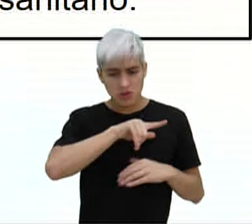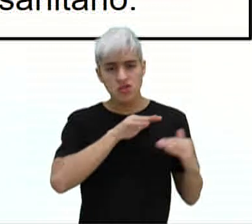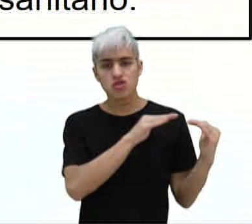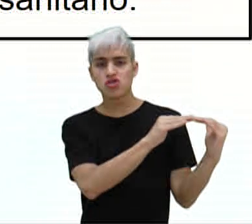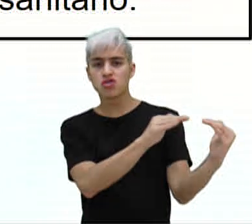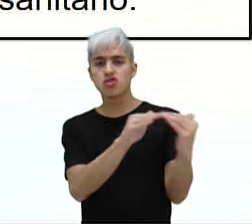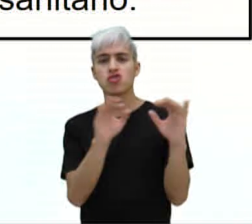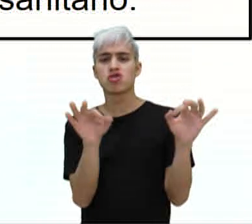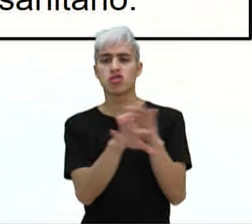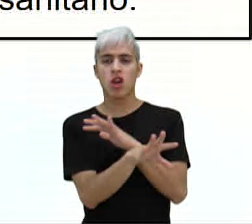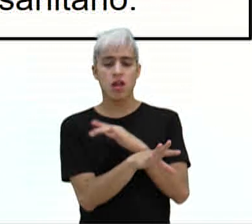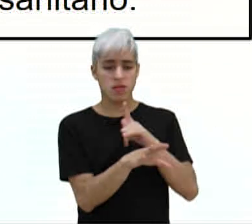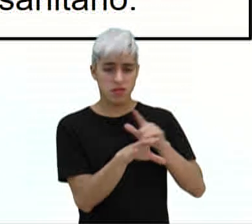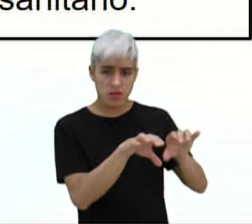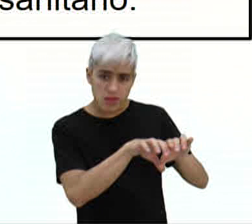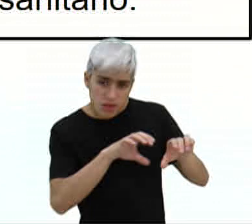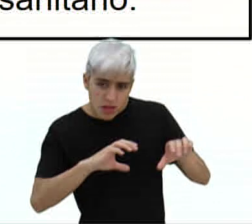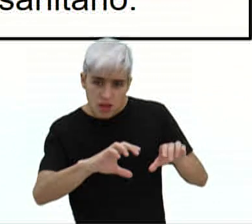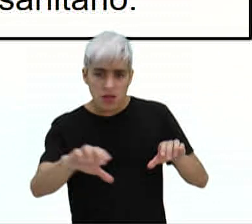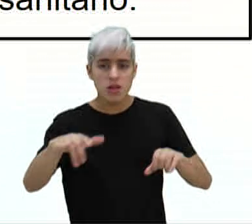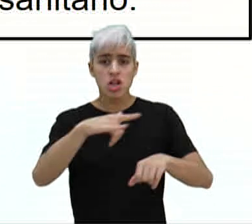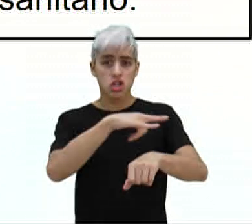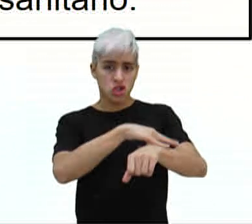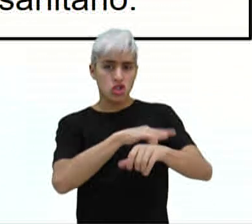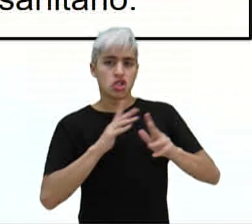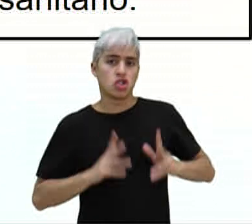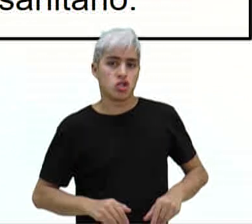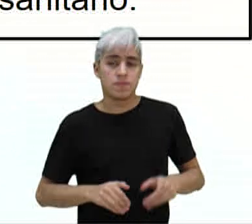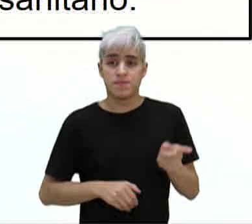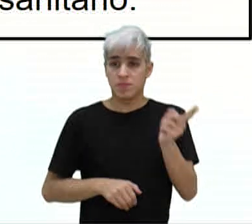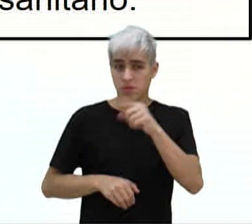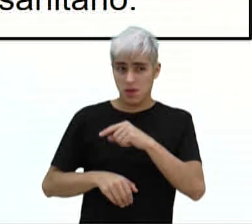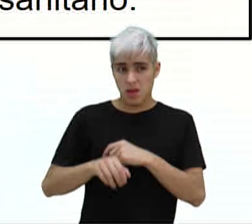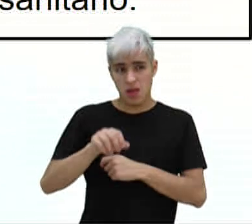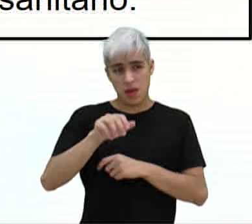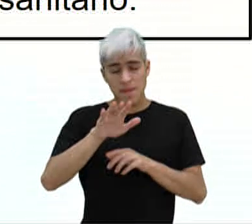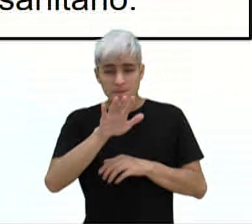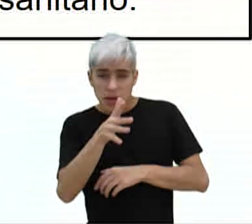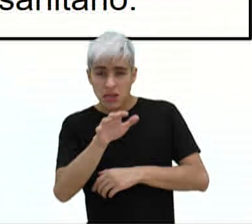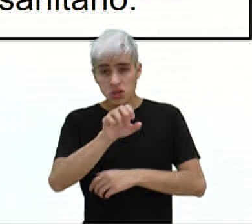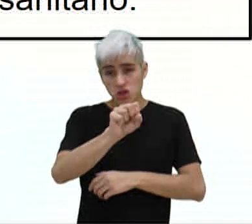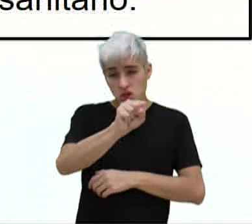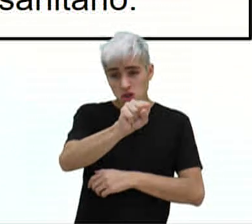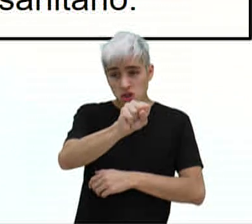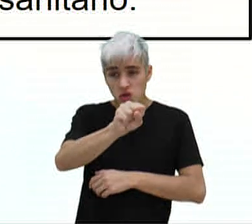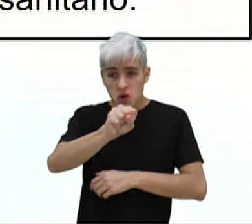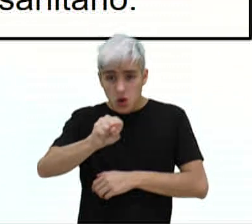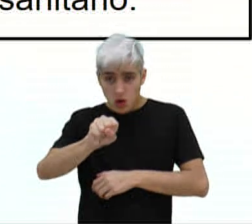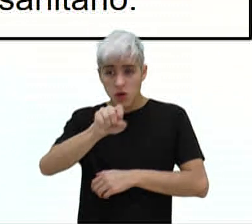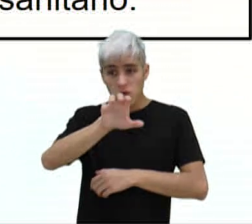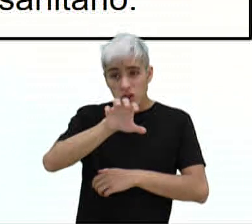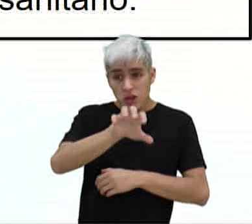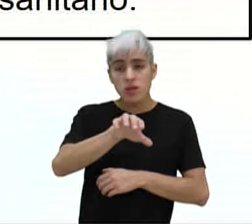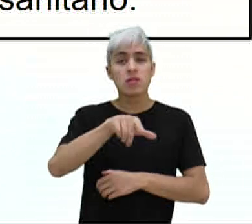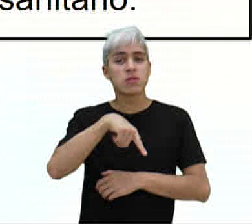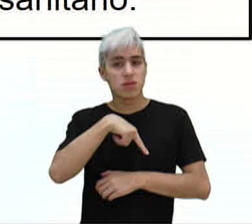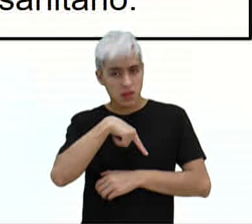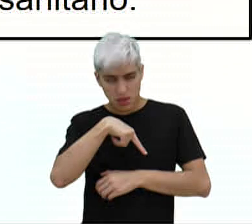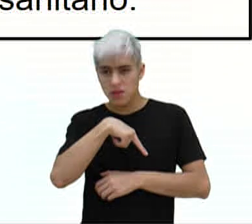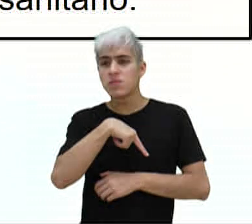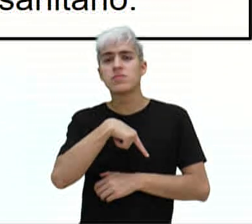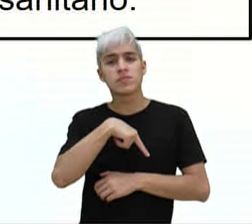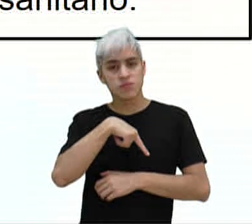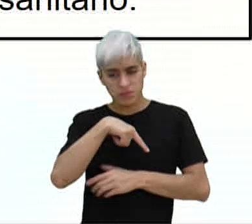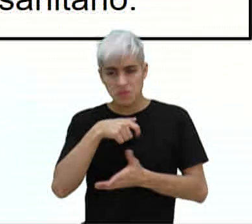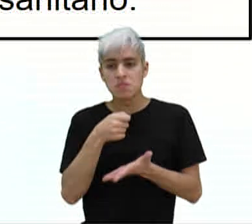ali abastecidos com a rede de esgoto. Na região sudeste, a região que tem o maior índice aí de